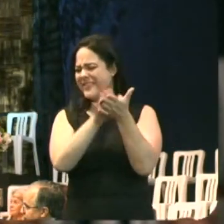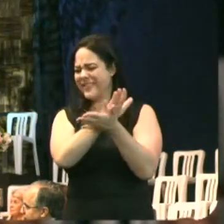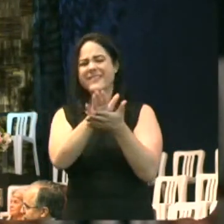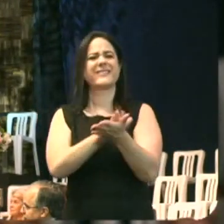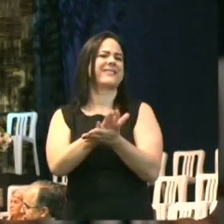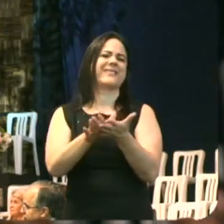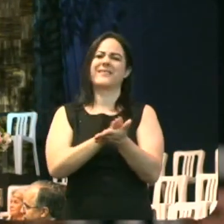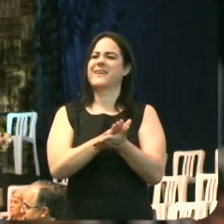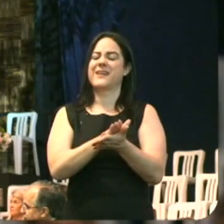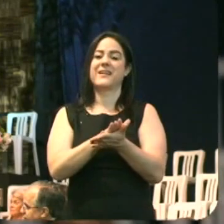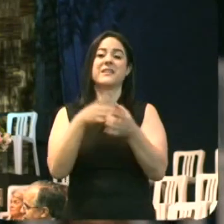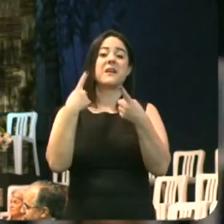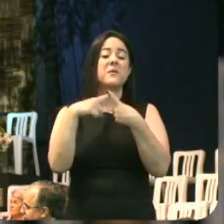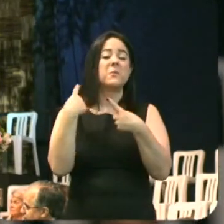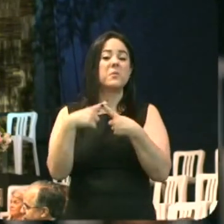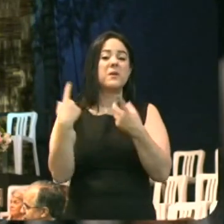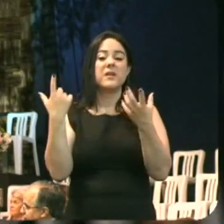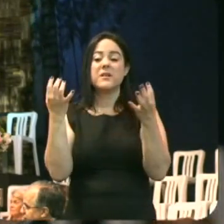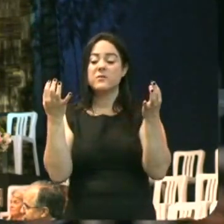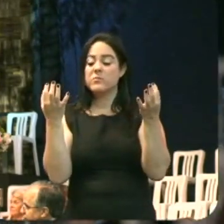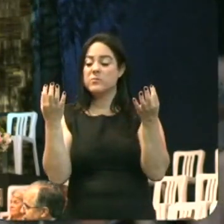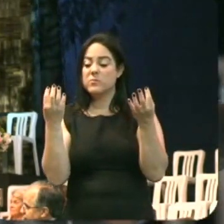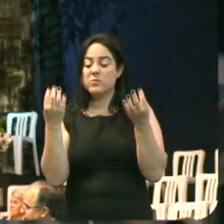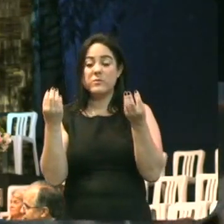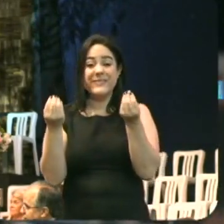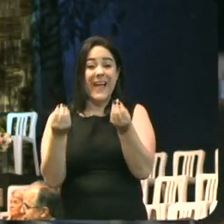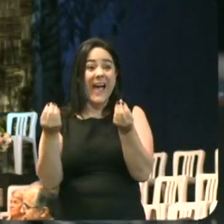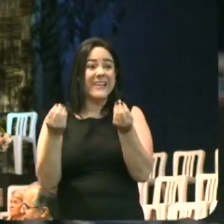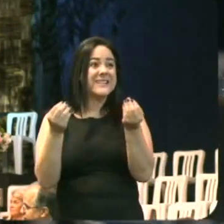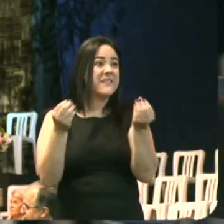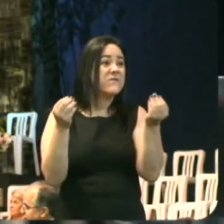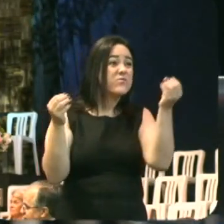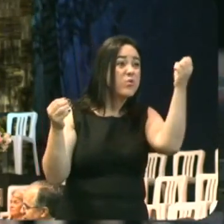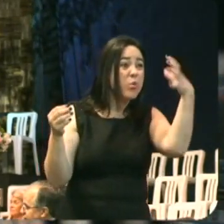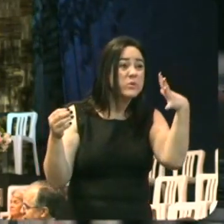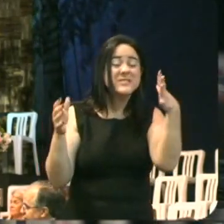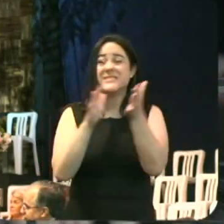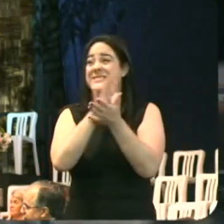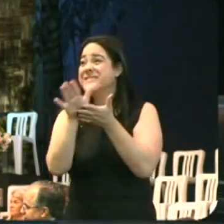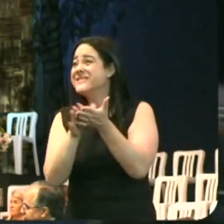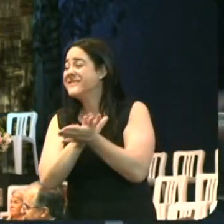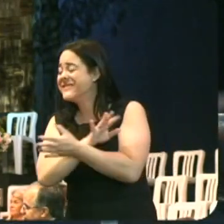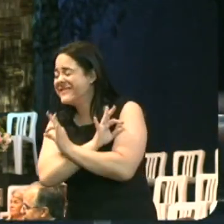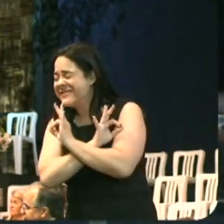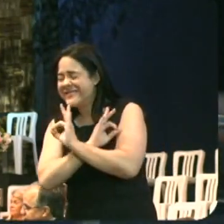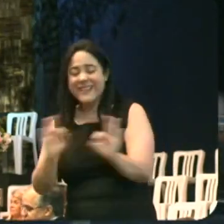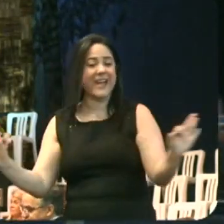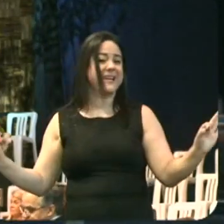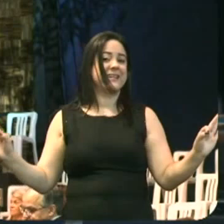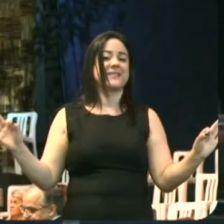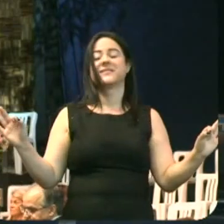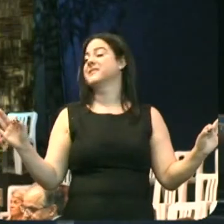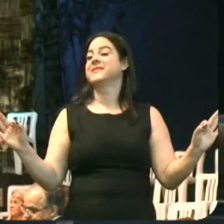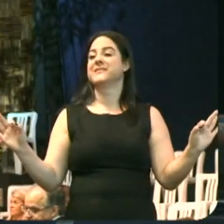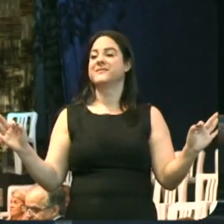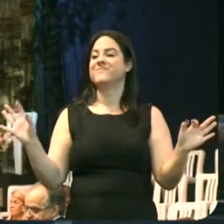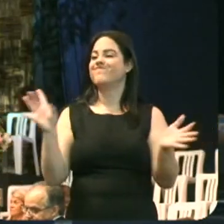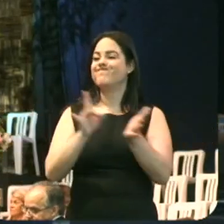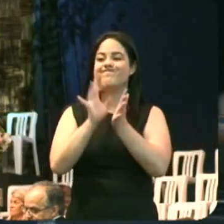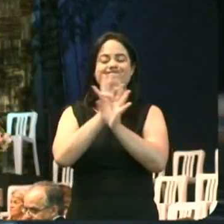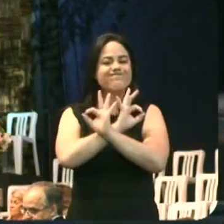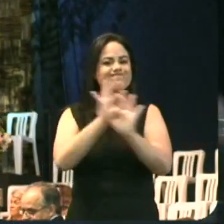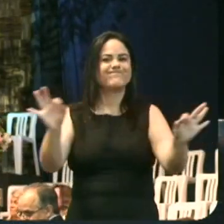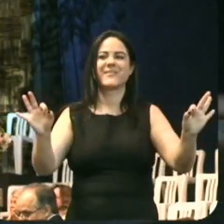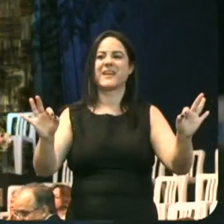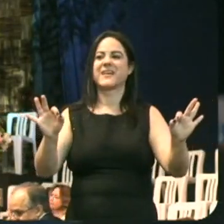absolutamente nada, porque não tem uma gotinha, não tem um reflexozinho de luz, não tem nada, nada,